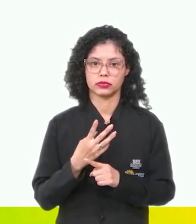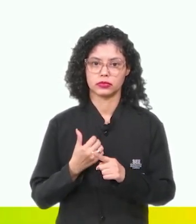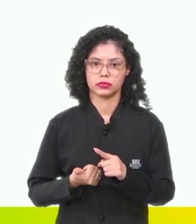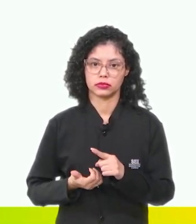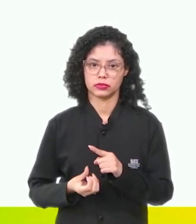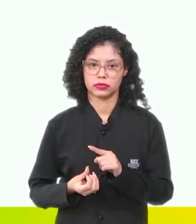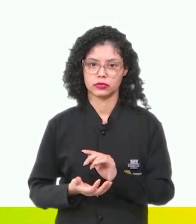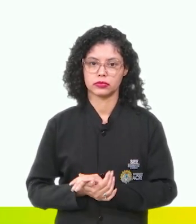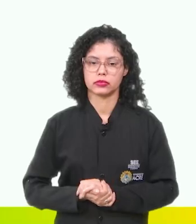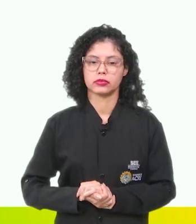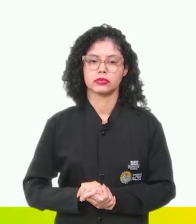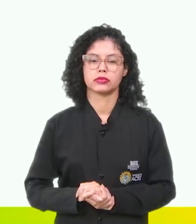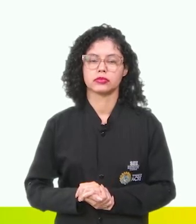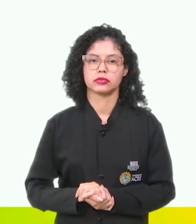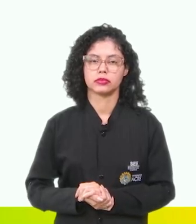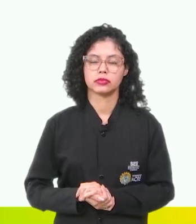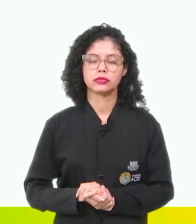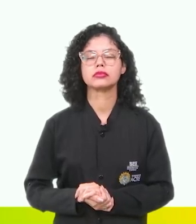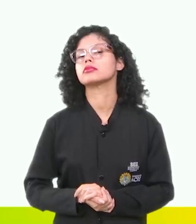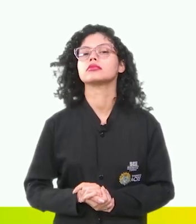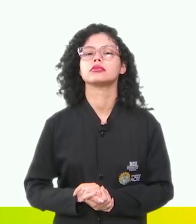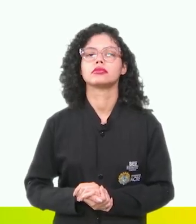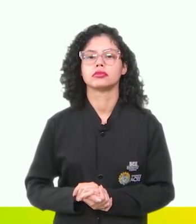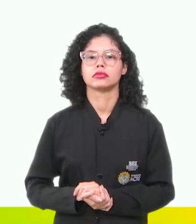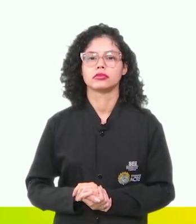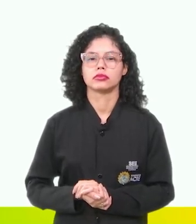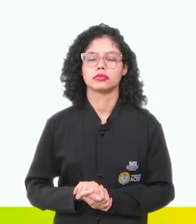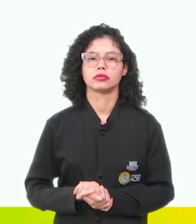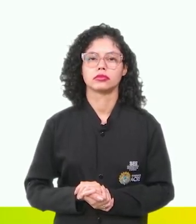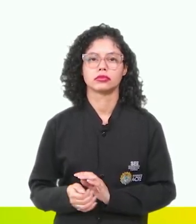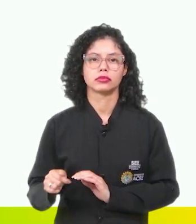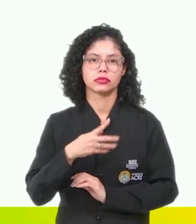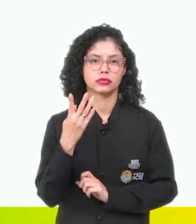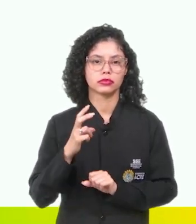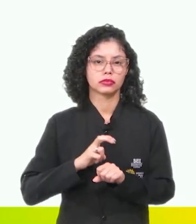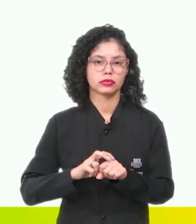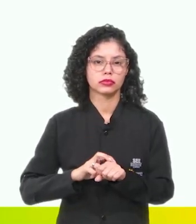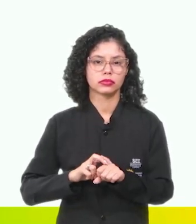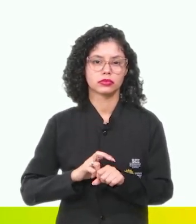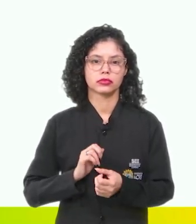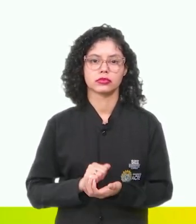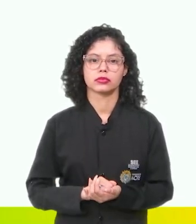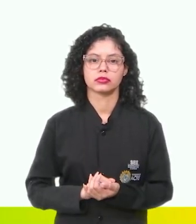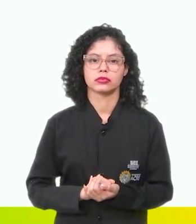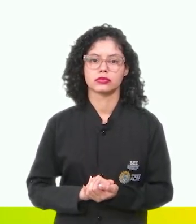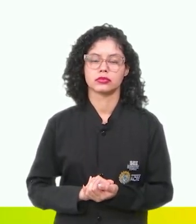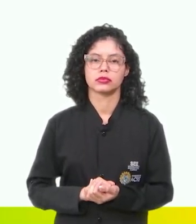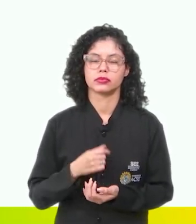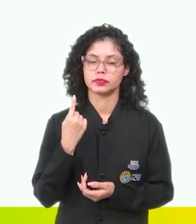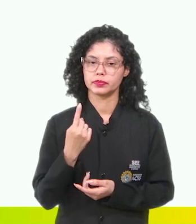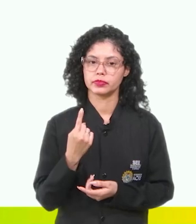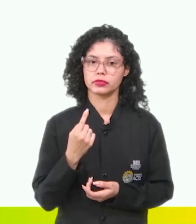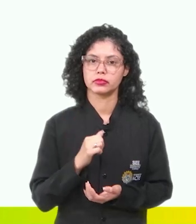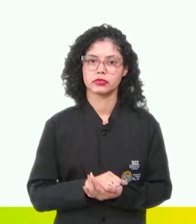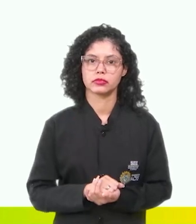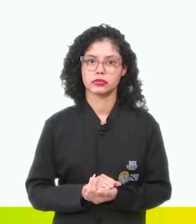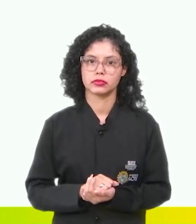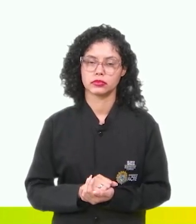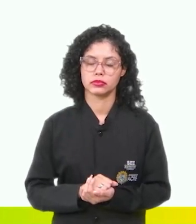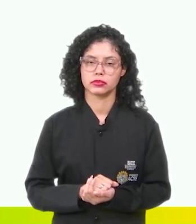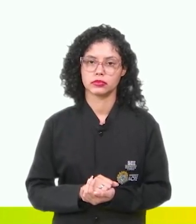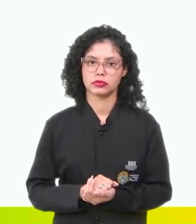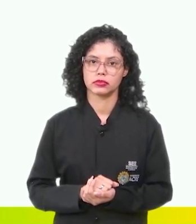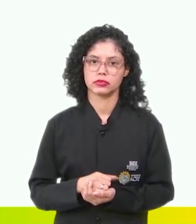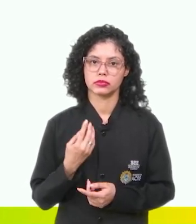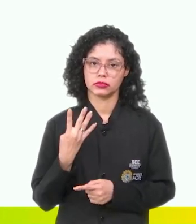16. Continuando aqui. Quantas verdes está aparecendo? 1. Sobre o quê?